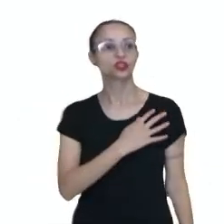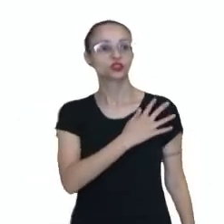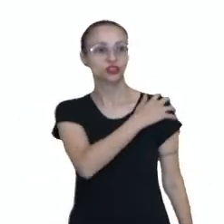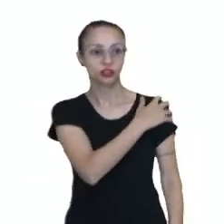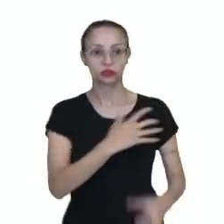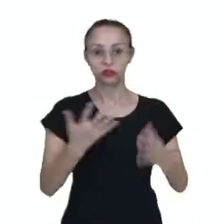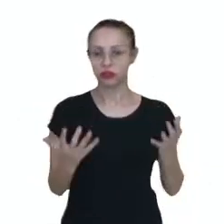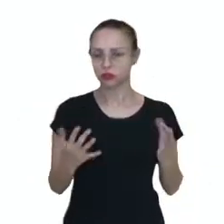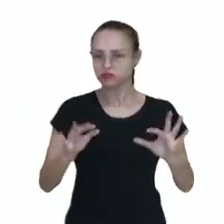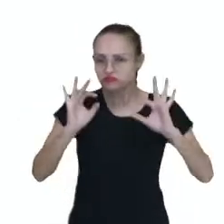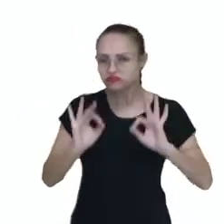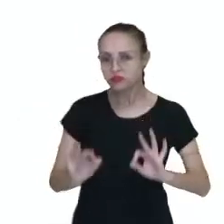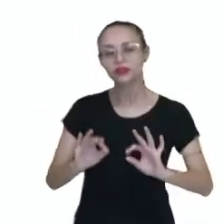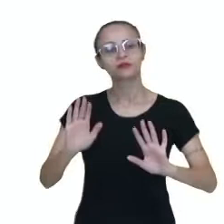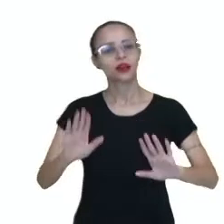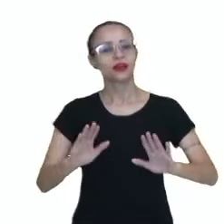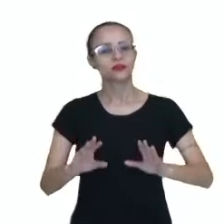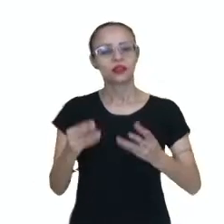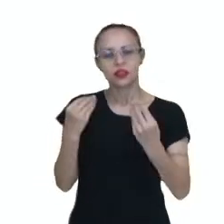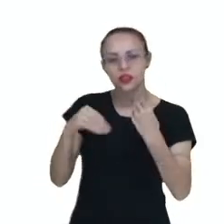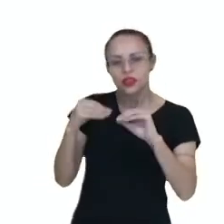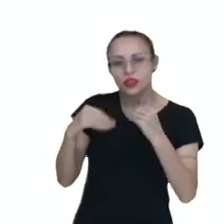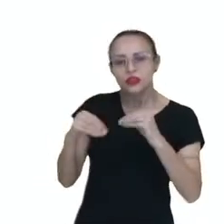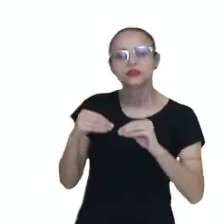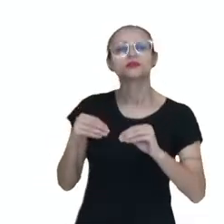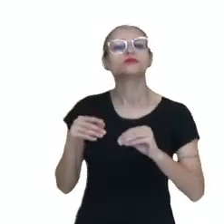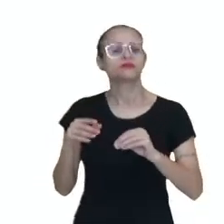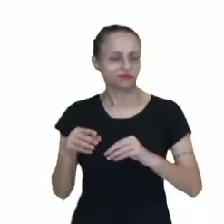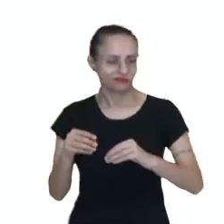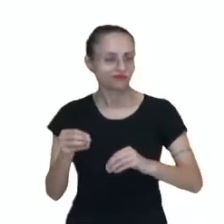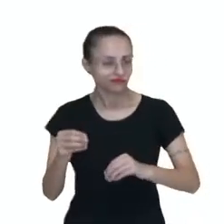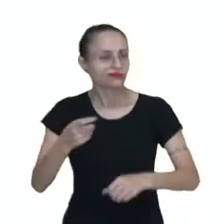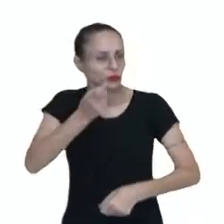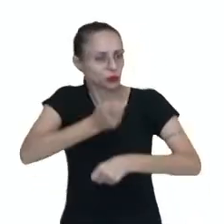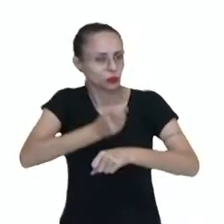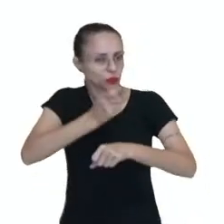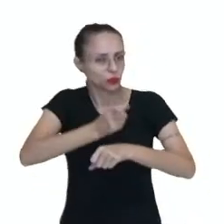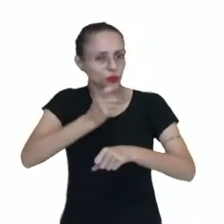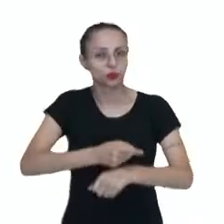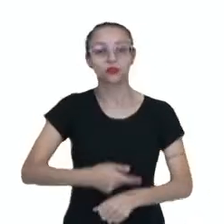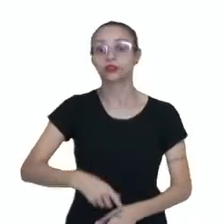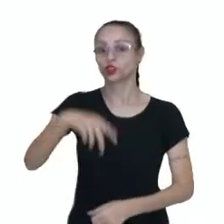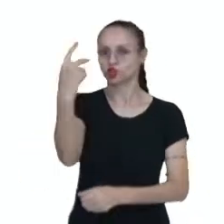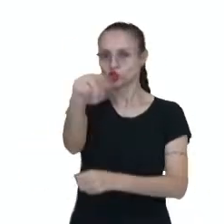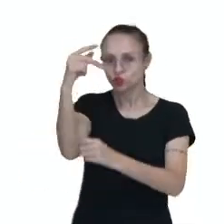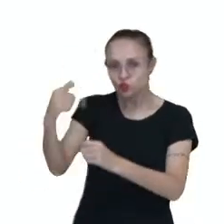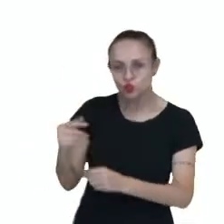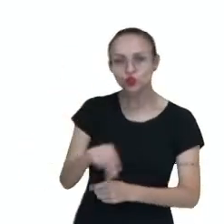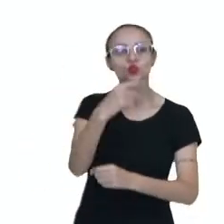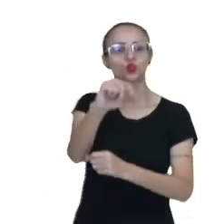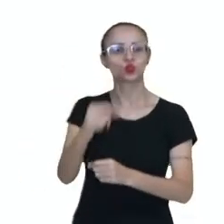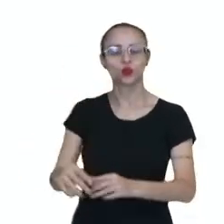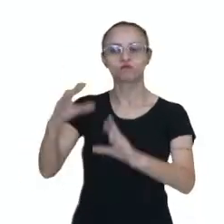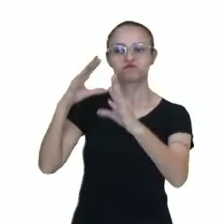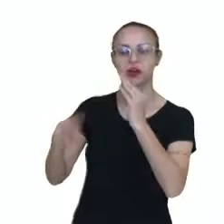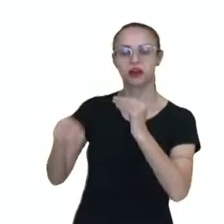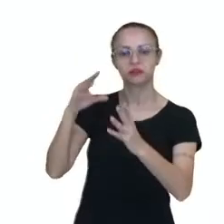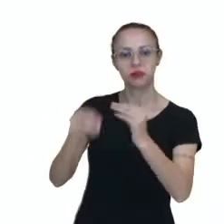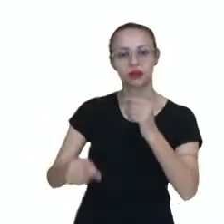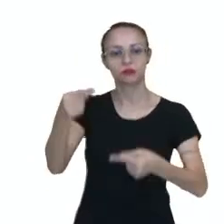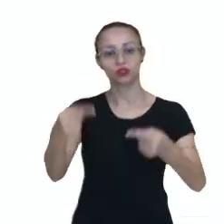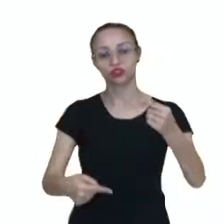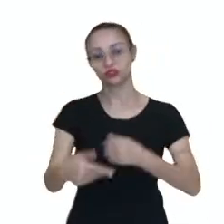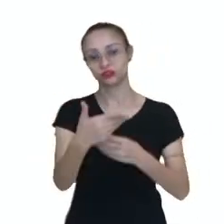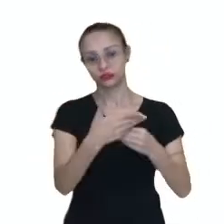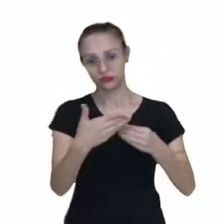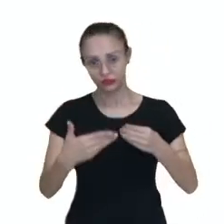legítimos, mas discretamente foram endurecendo o regime até transformar a tortura e o extermínio em política de